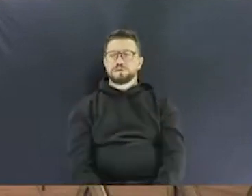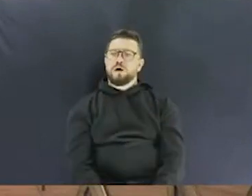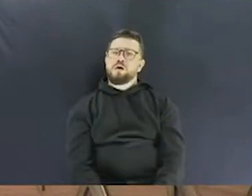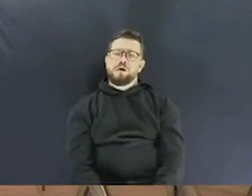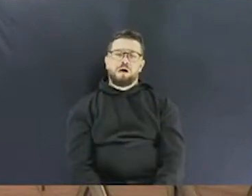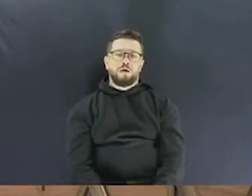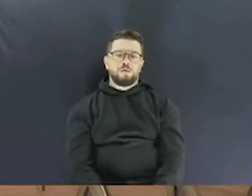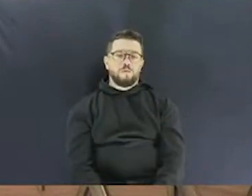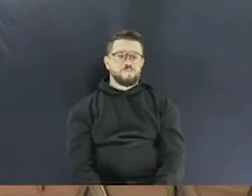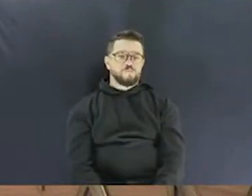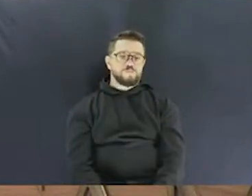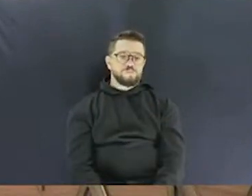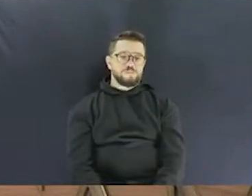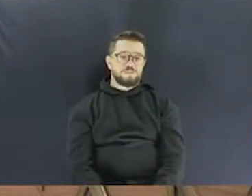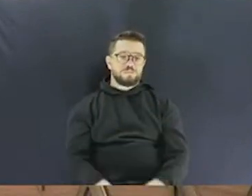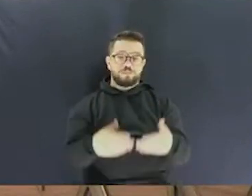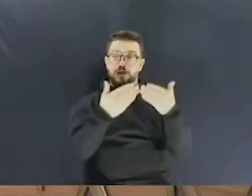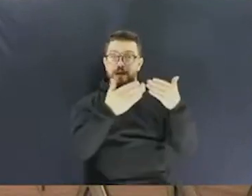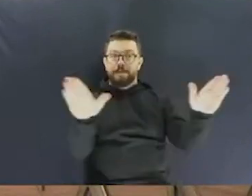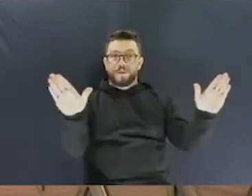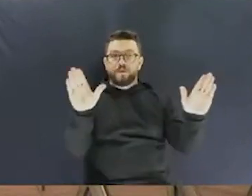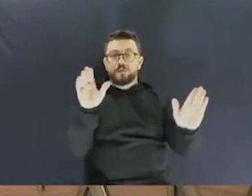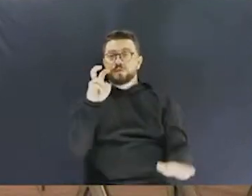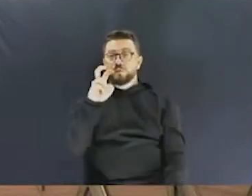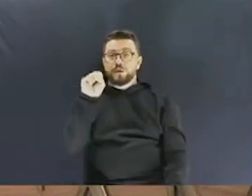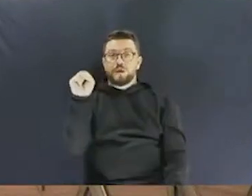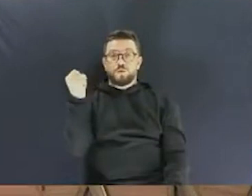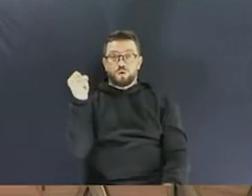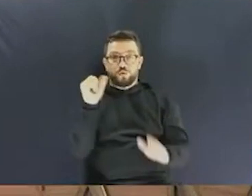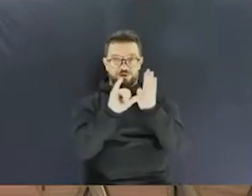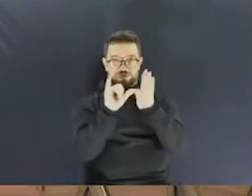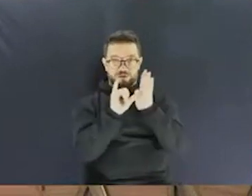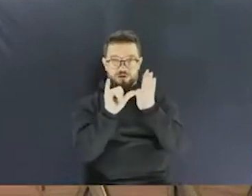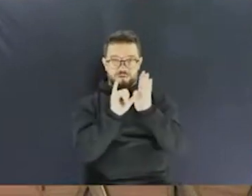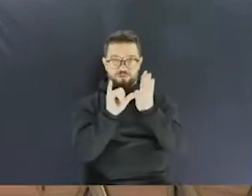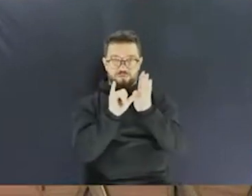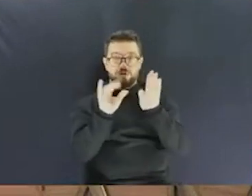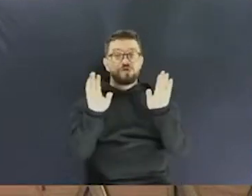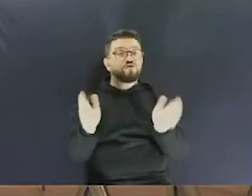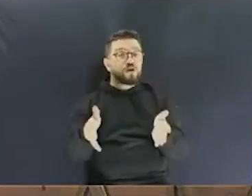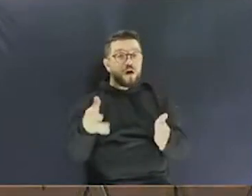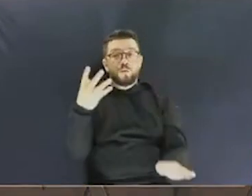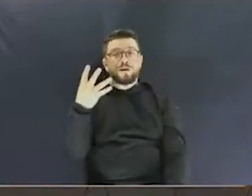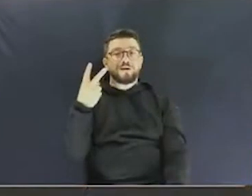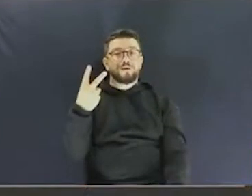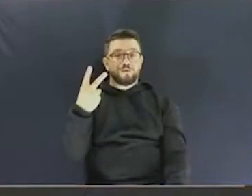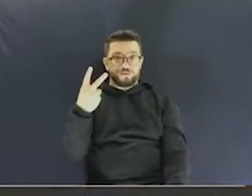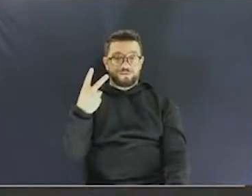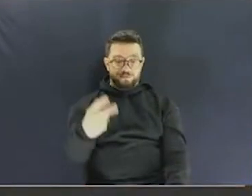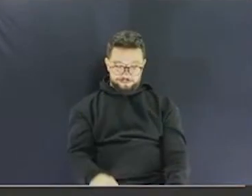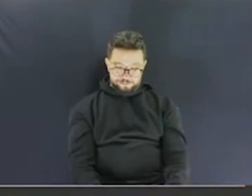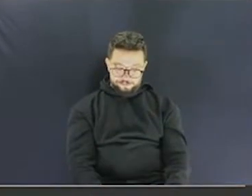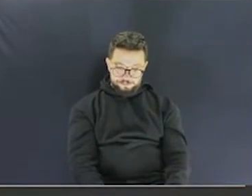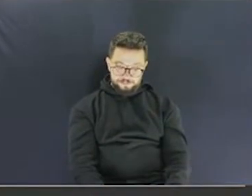Lançar 58 editais de incentivo, a gente está em 42, ainda tem os resultados de 2024 e 2025 para